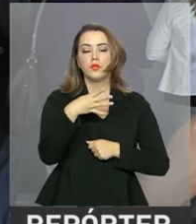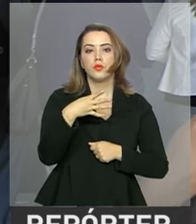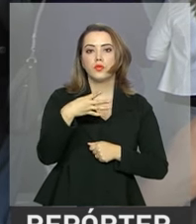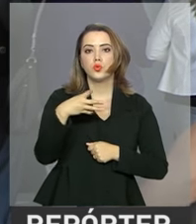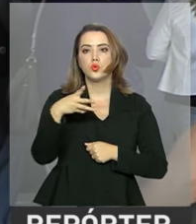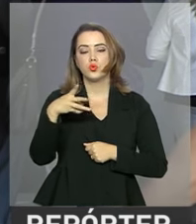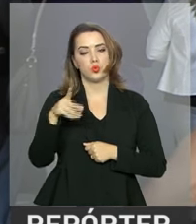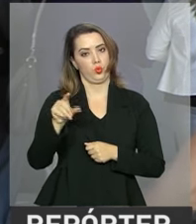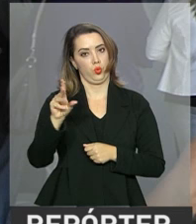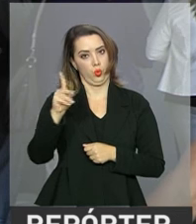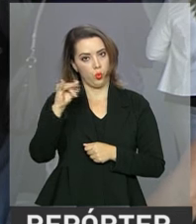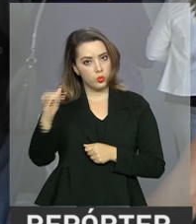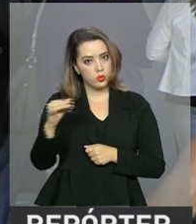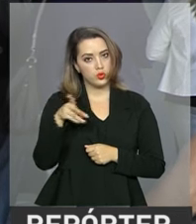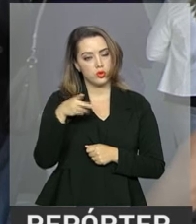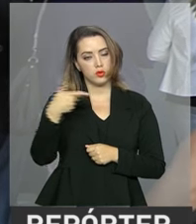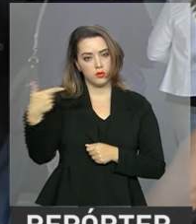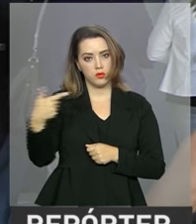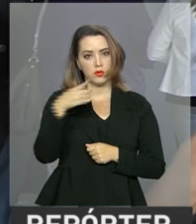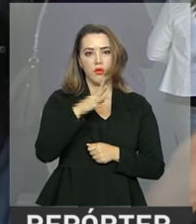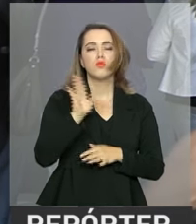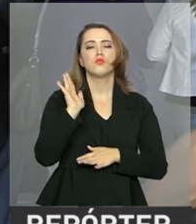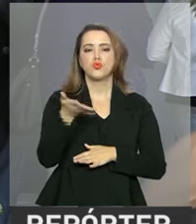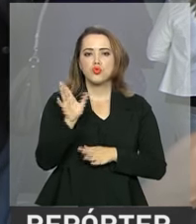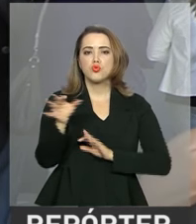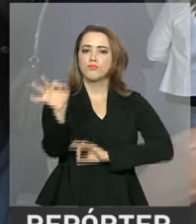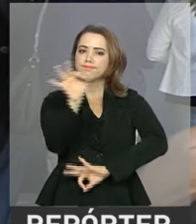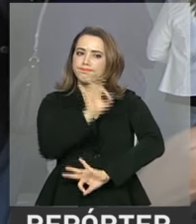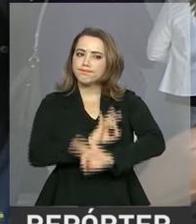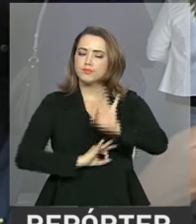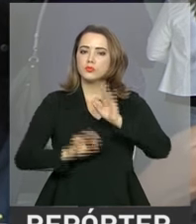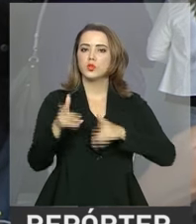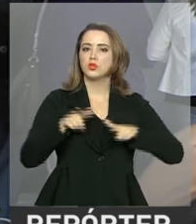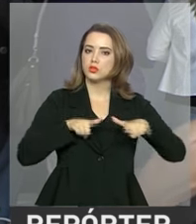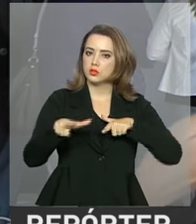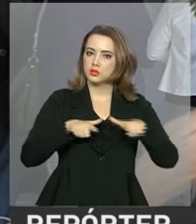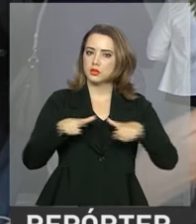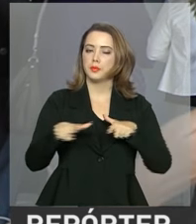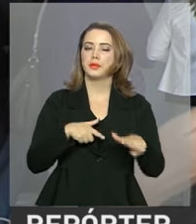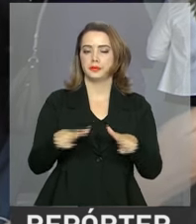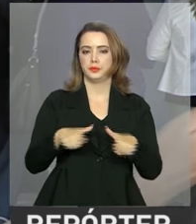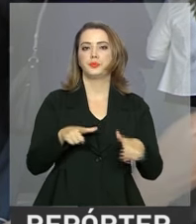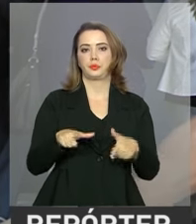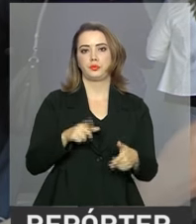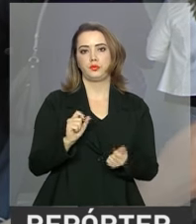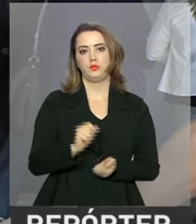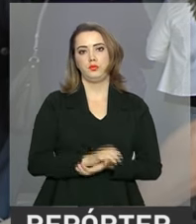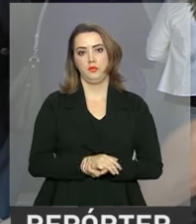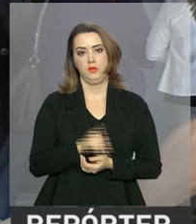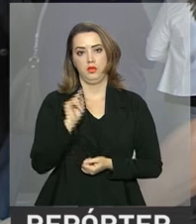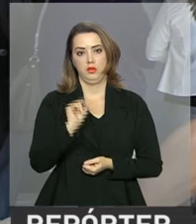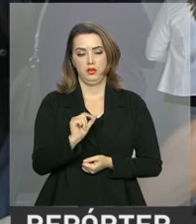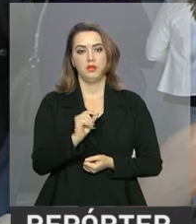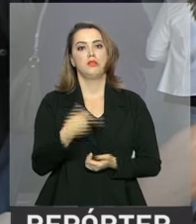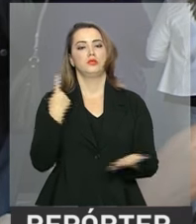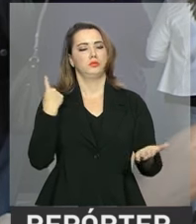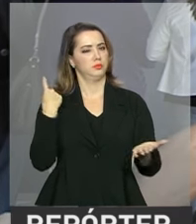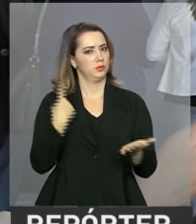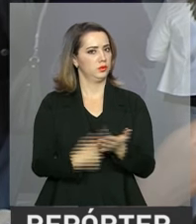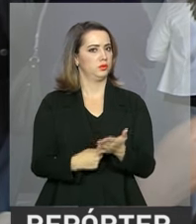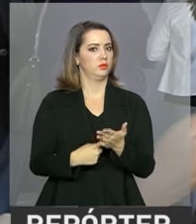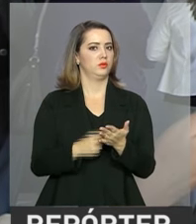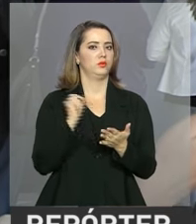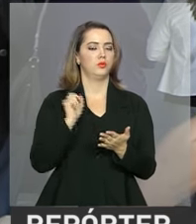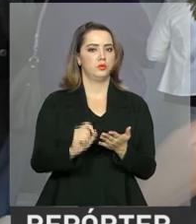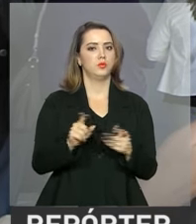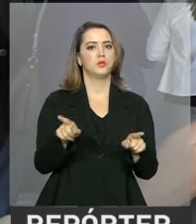sua operação plena em funcionamento e estará com a sua operação plena e assumiu também